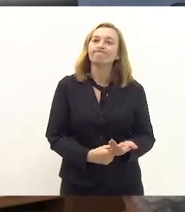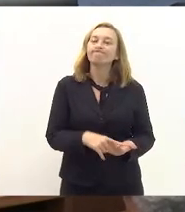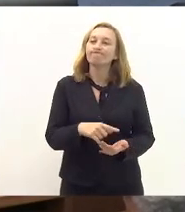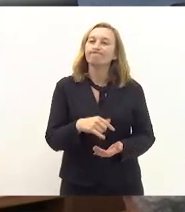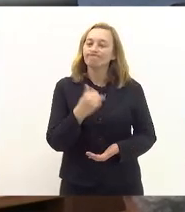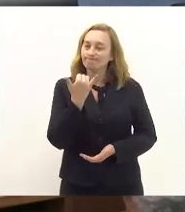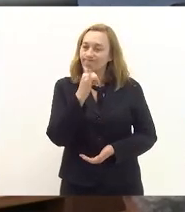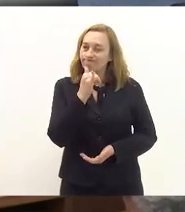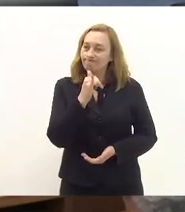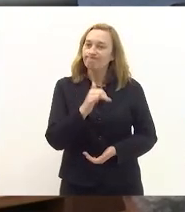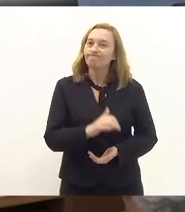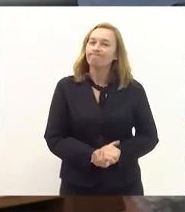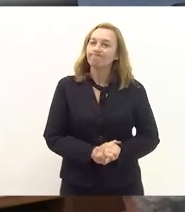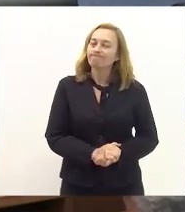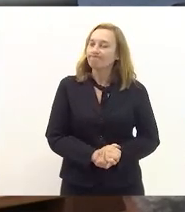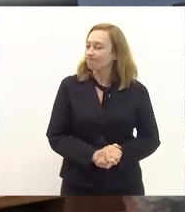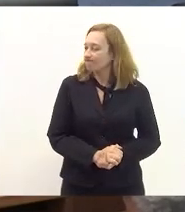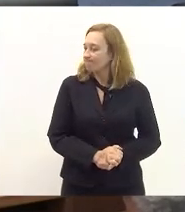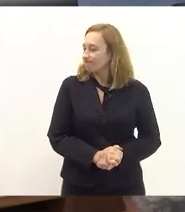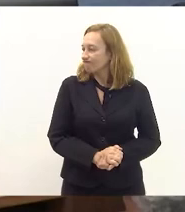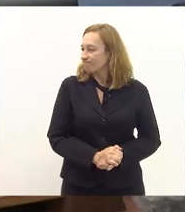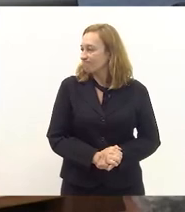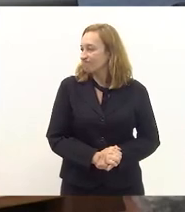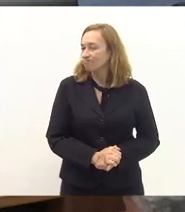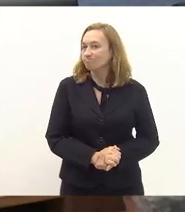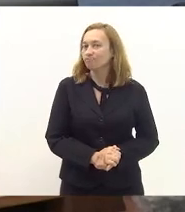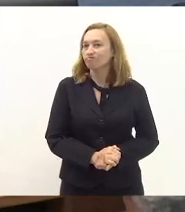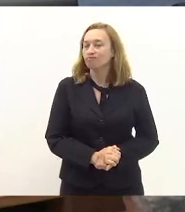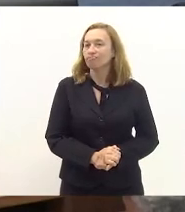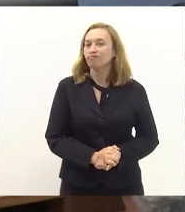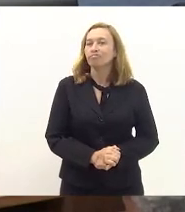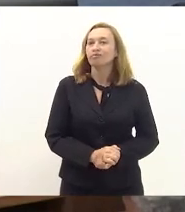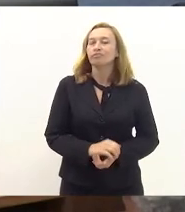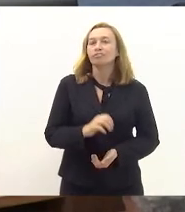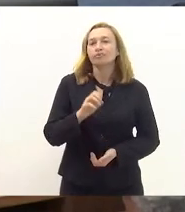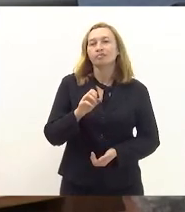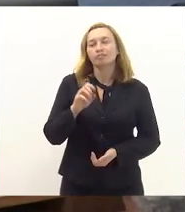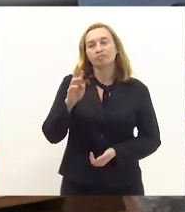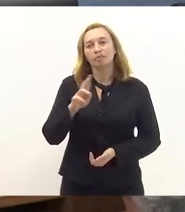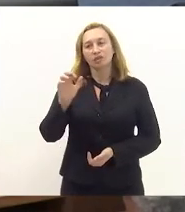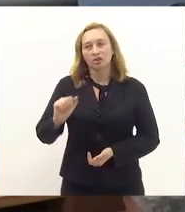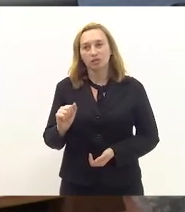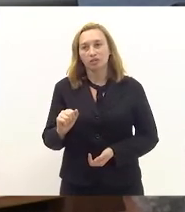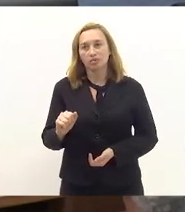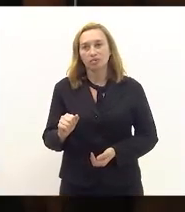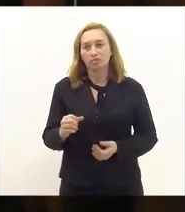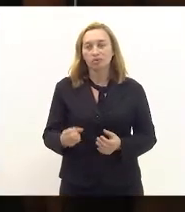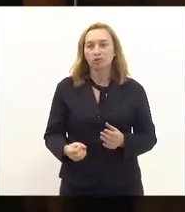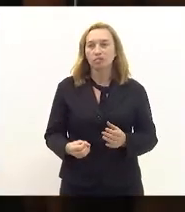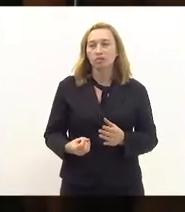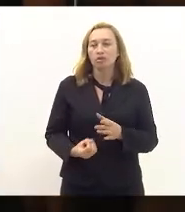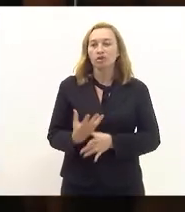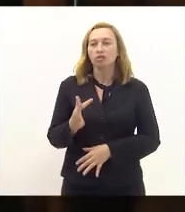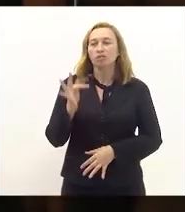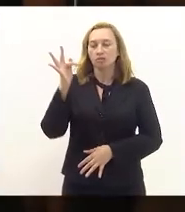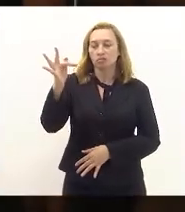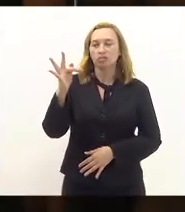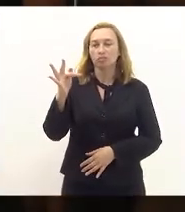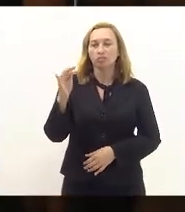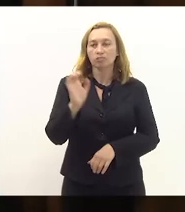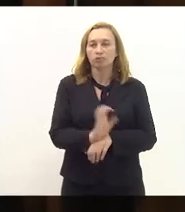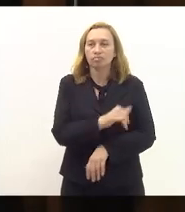energia, com muita determinação, Miro, o legado de Leonel Brizola, para construir um novo futuro para o Estado do Rio de